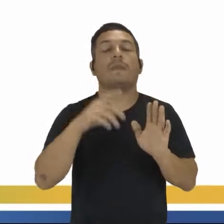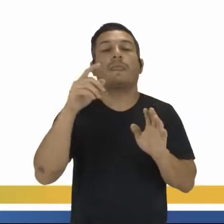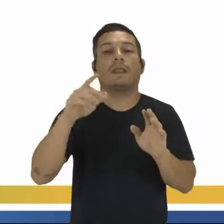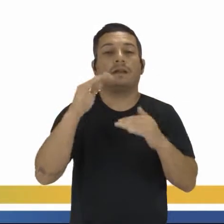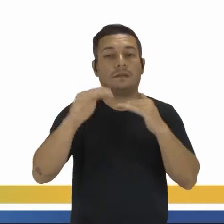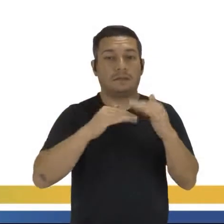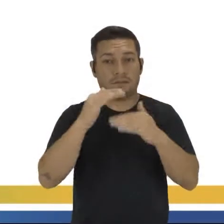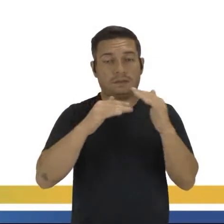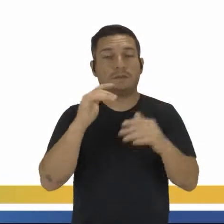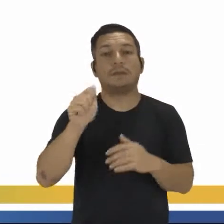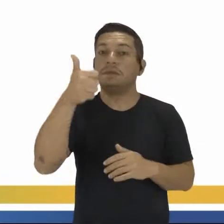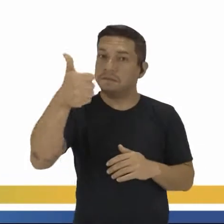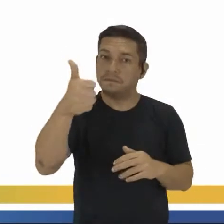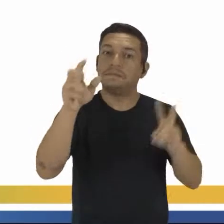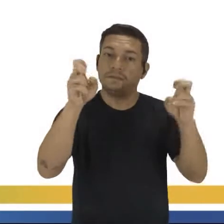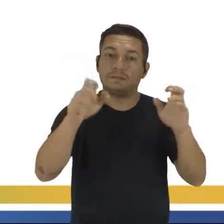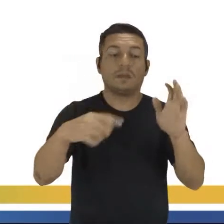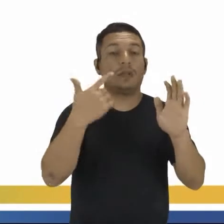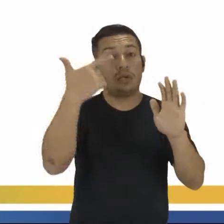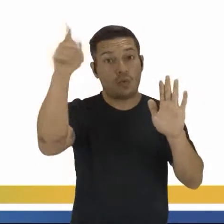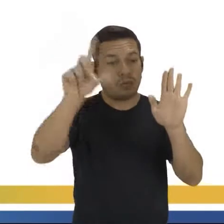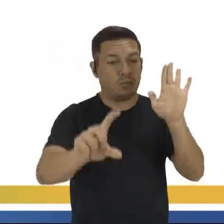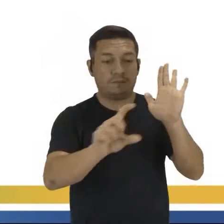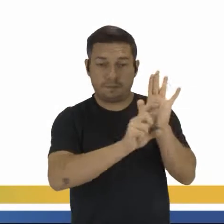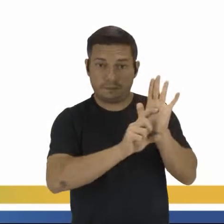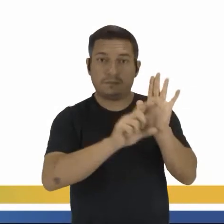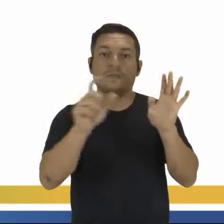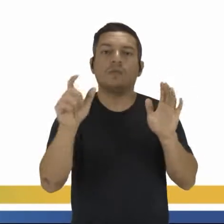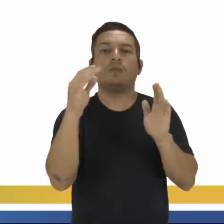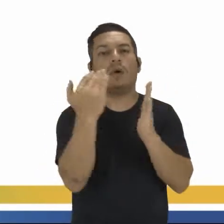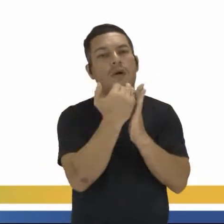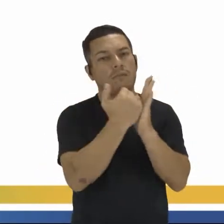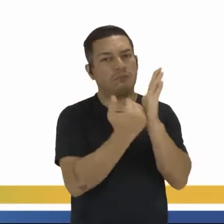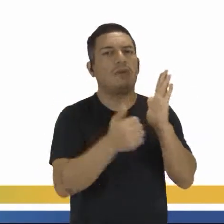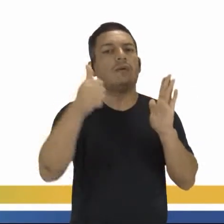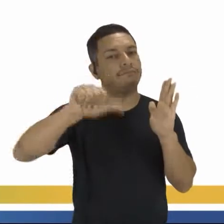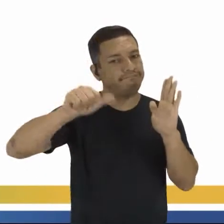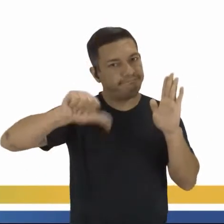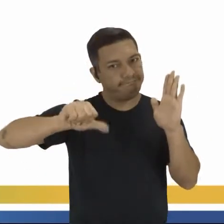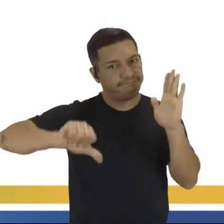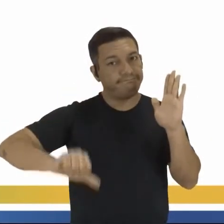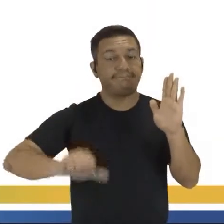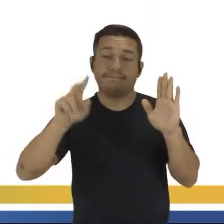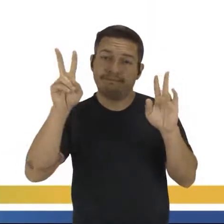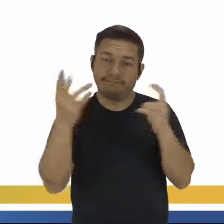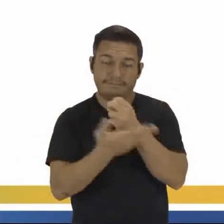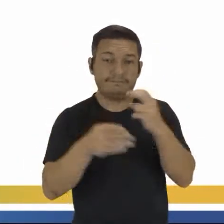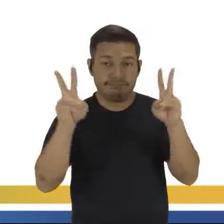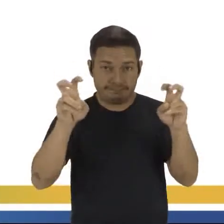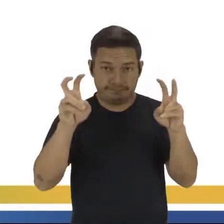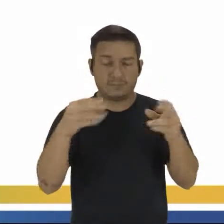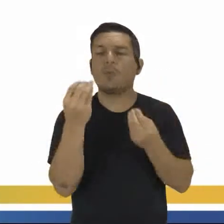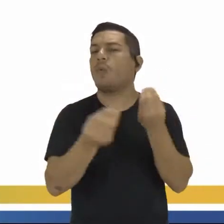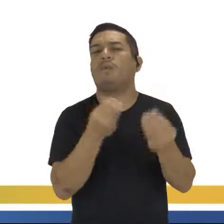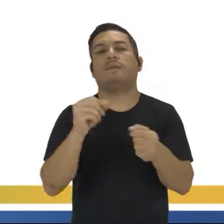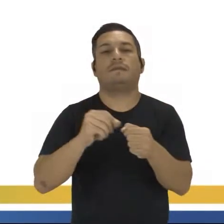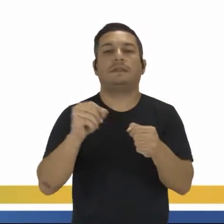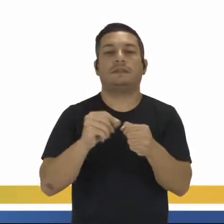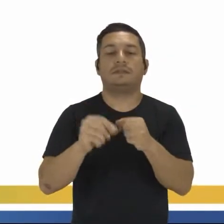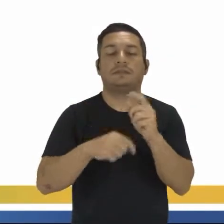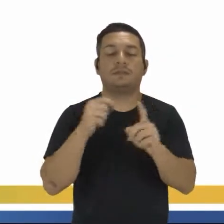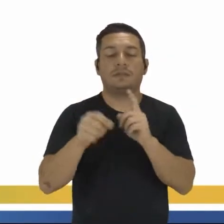do tema e outro com aspectos mais contrários ao tema. E como é que se faz isso? Como é que se faz